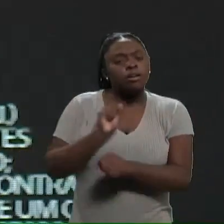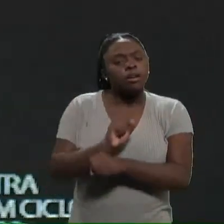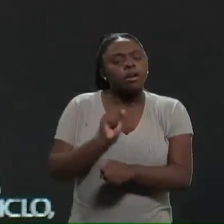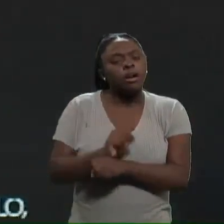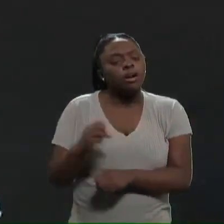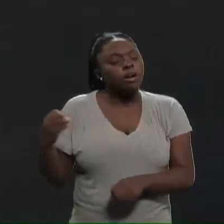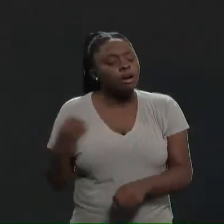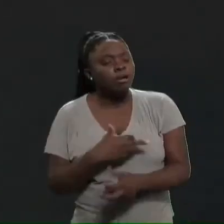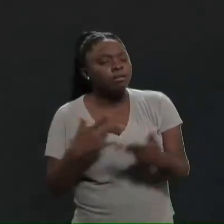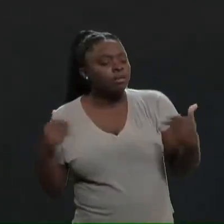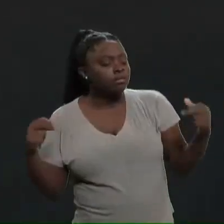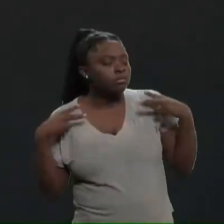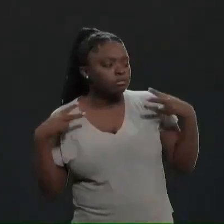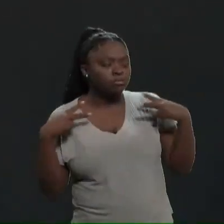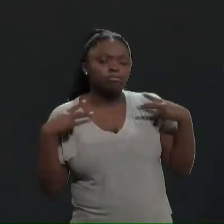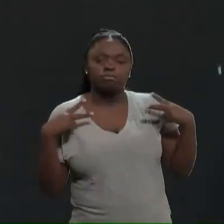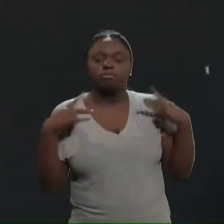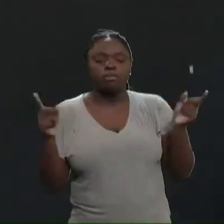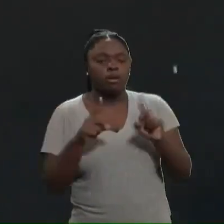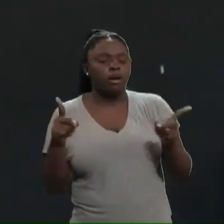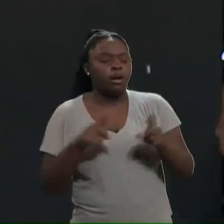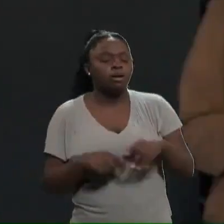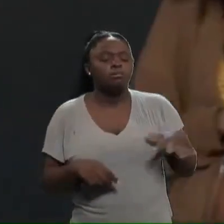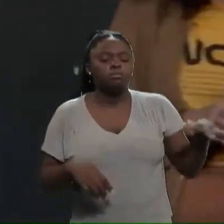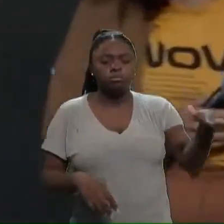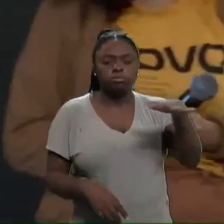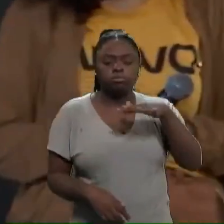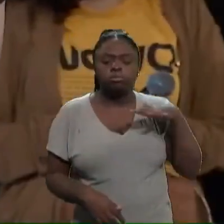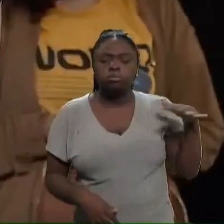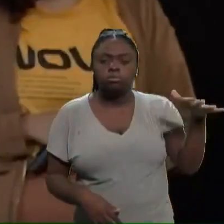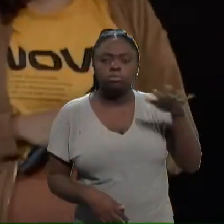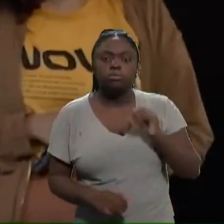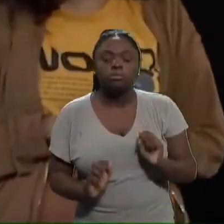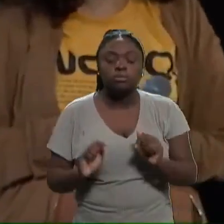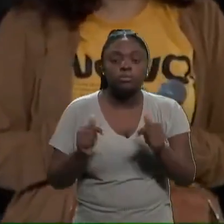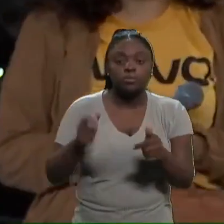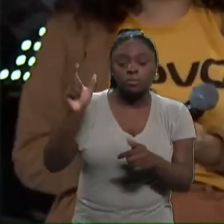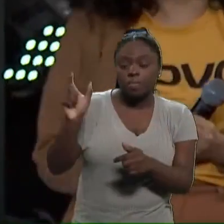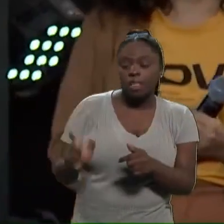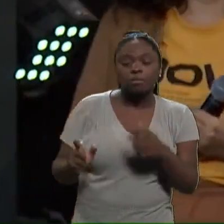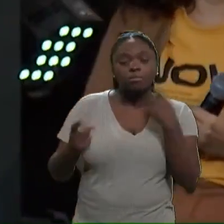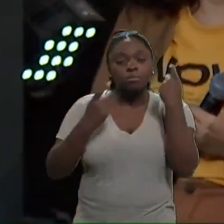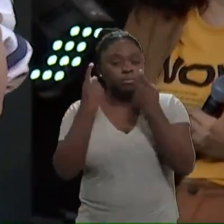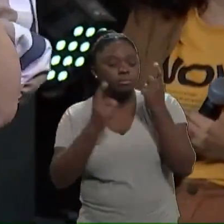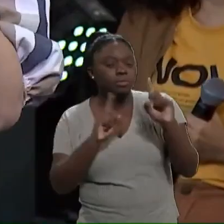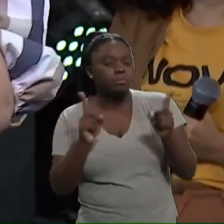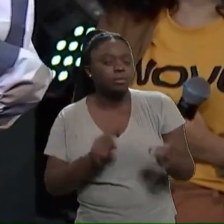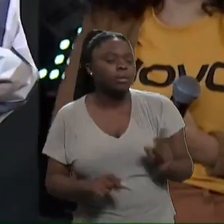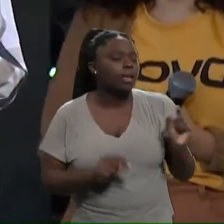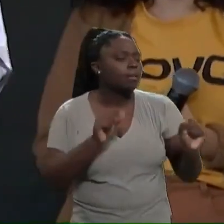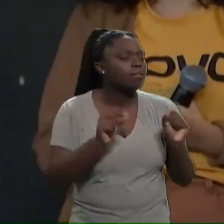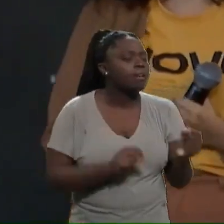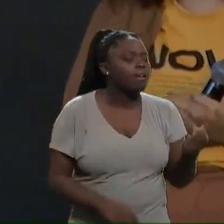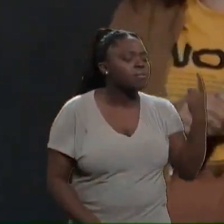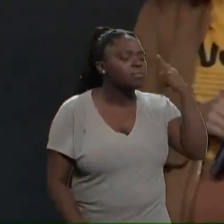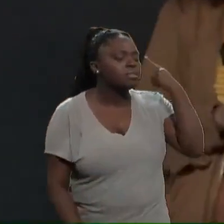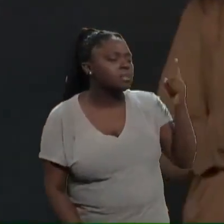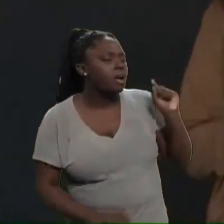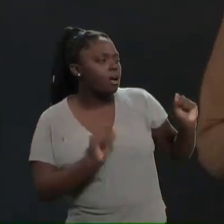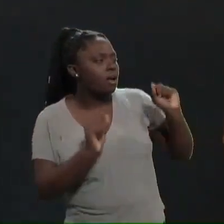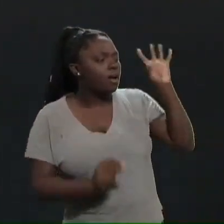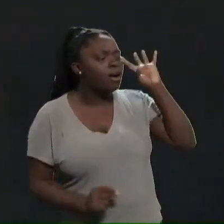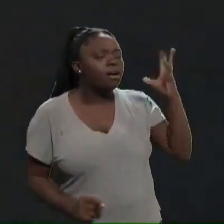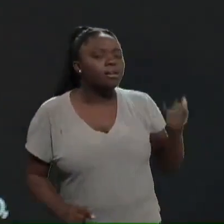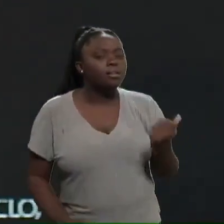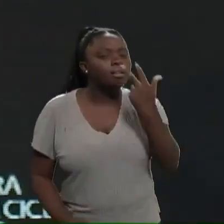no singular e não no coletivo. Haja como alguém que não está preocupado com o que vão achar, com o que vão pensar, com